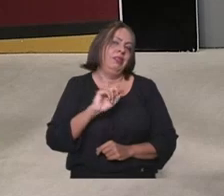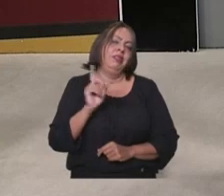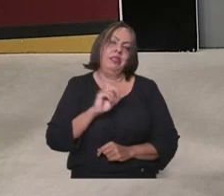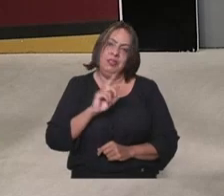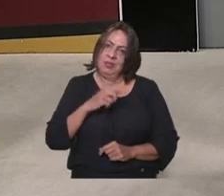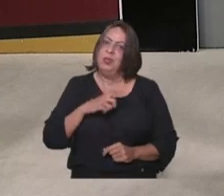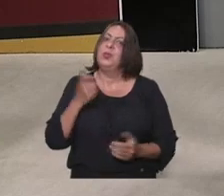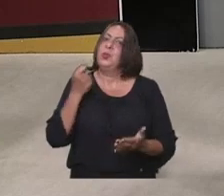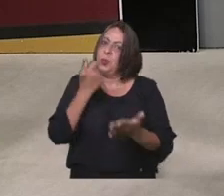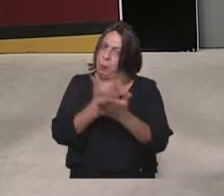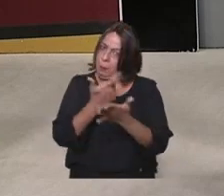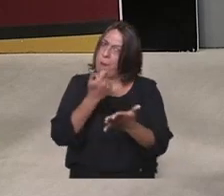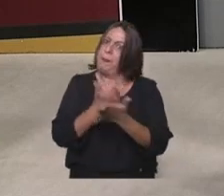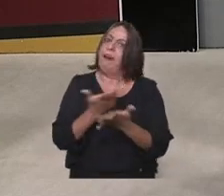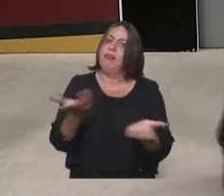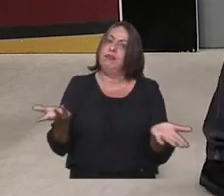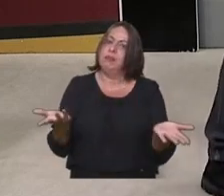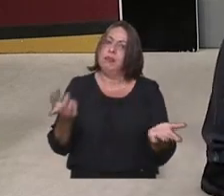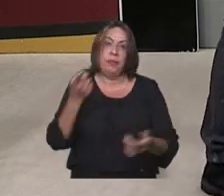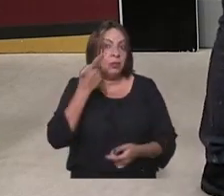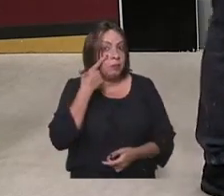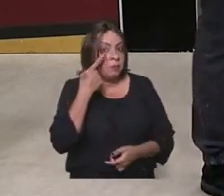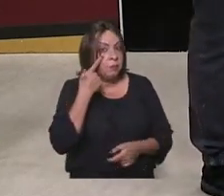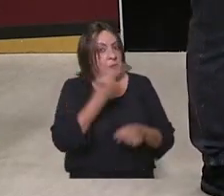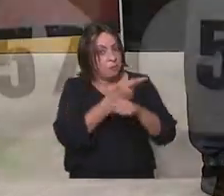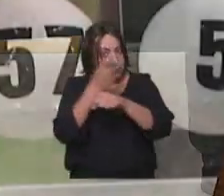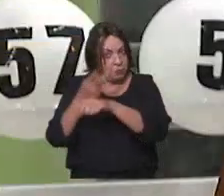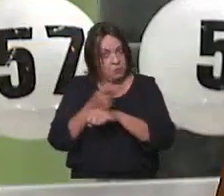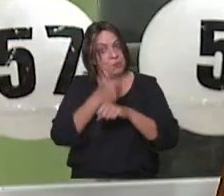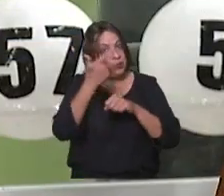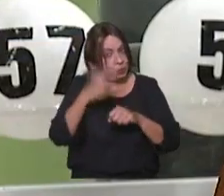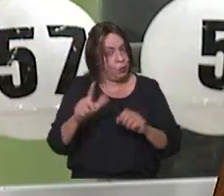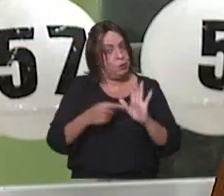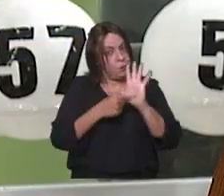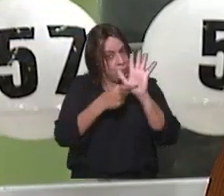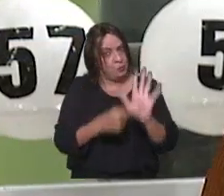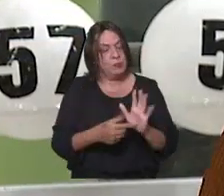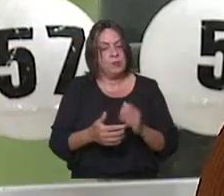oportunidade de adquirir o título, porque dá uma conferida no prêmio. Vamos reforçar pra você